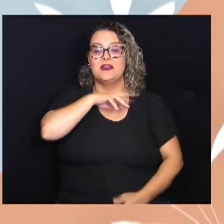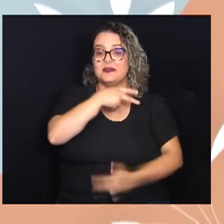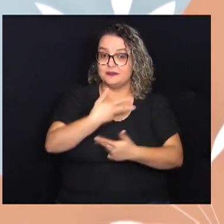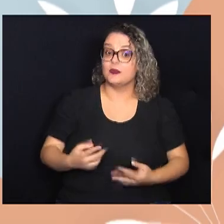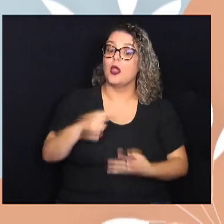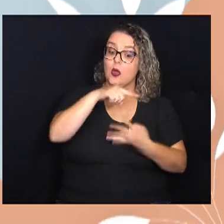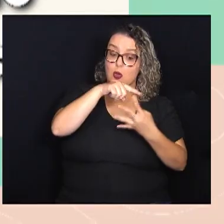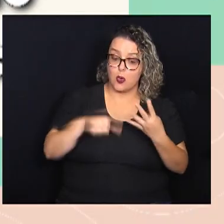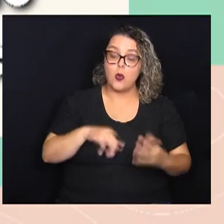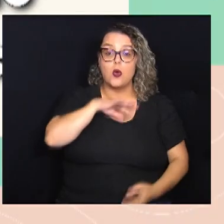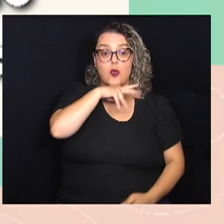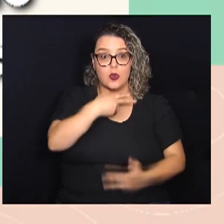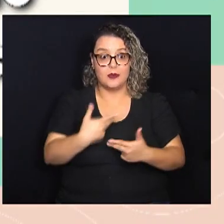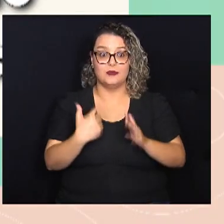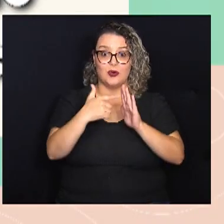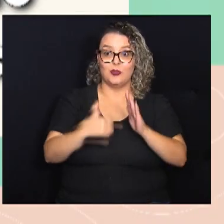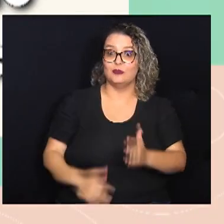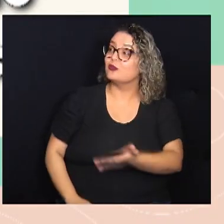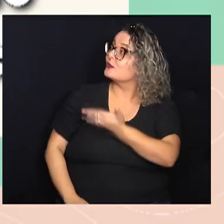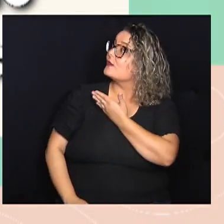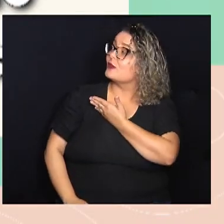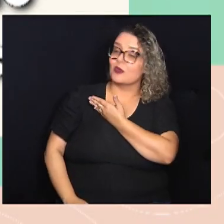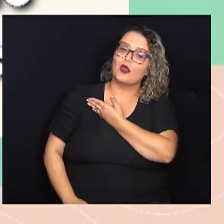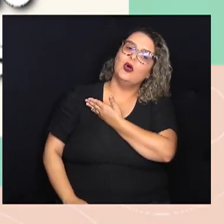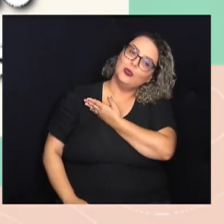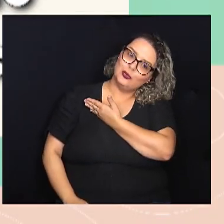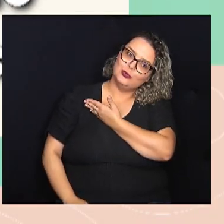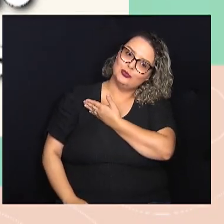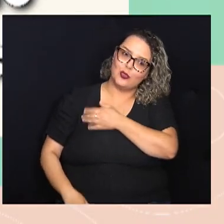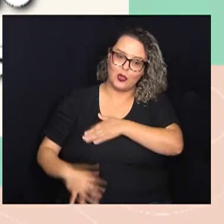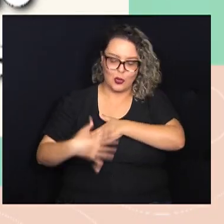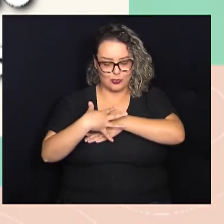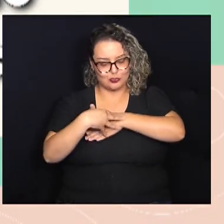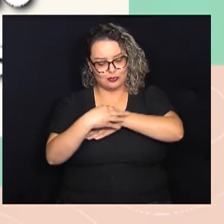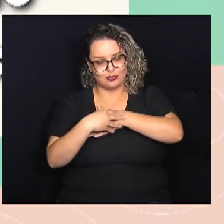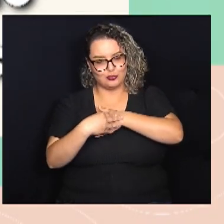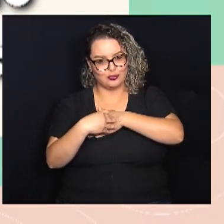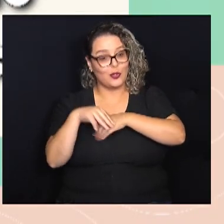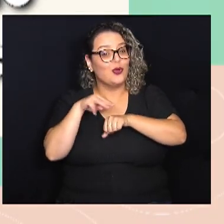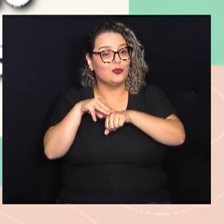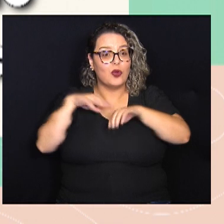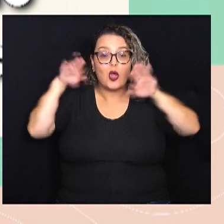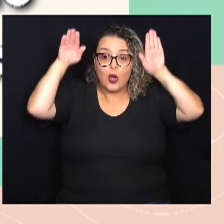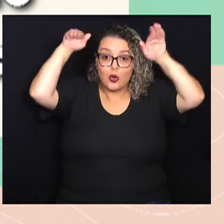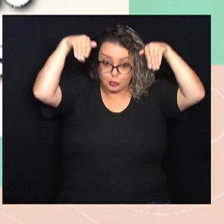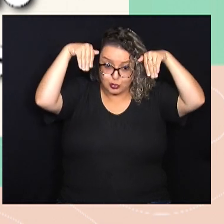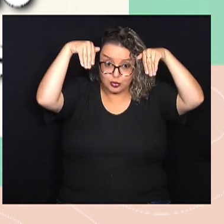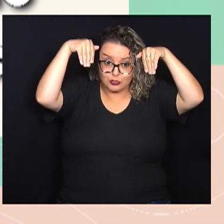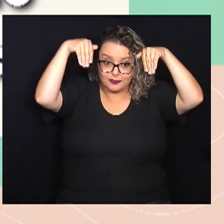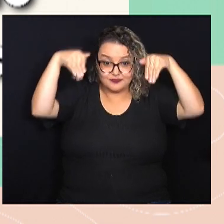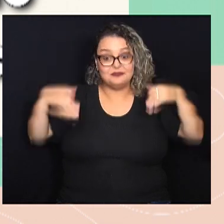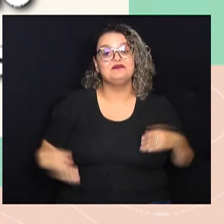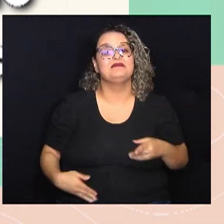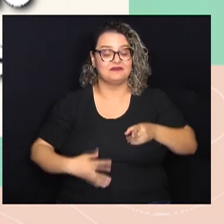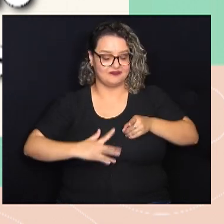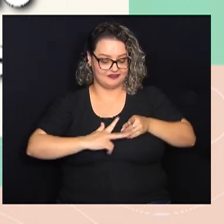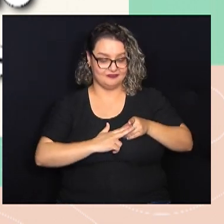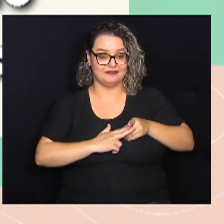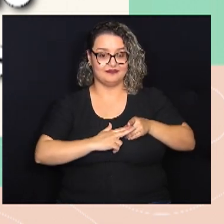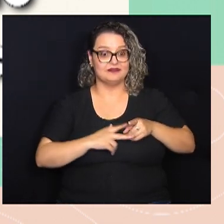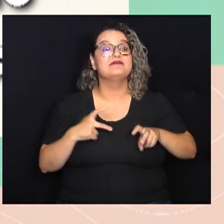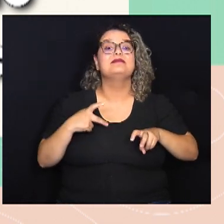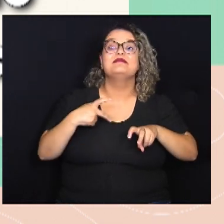sua tela. Maia tem 1 ano, porte pequeno, delicada e amorosa. Ela até parece um